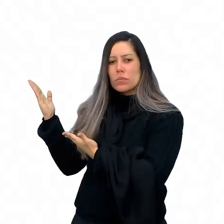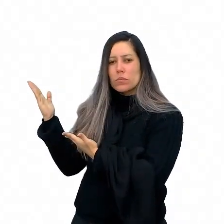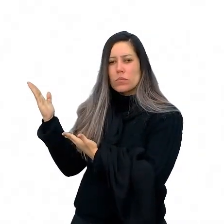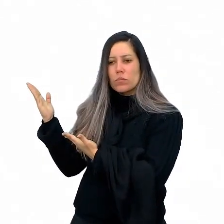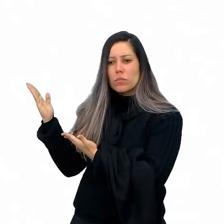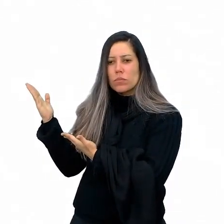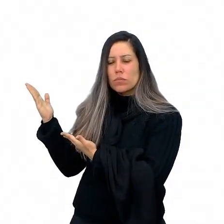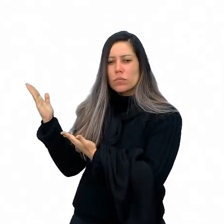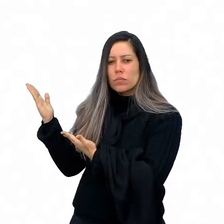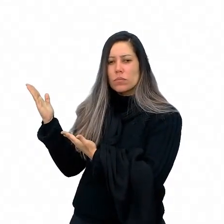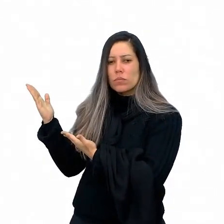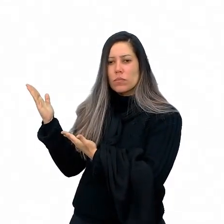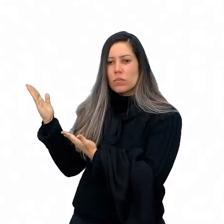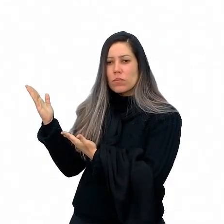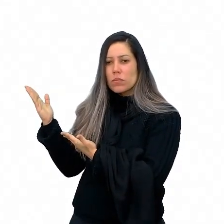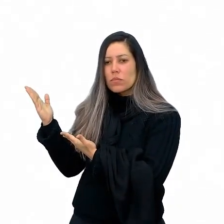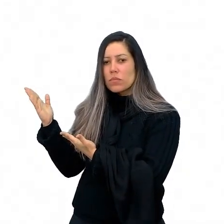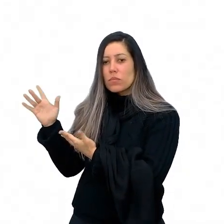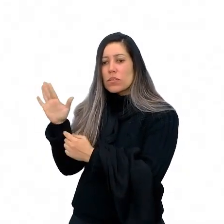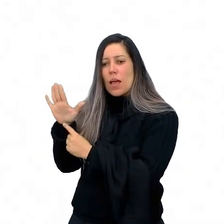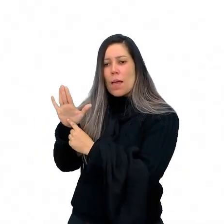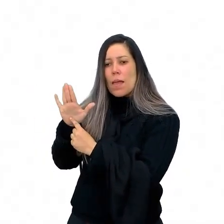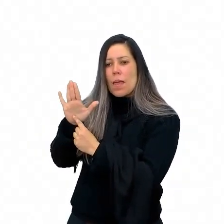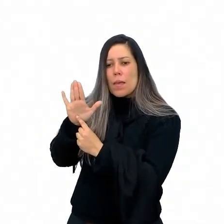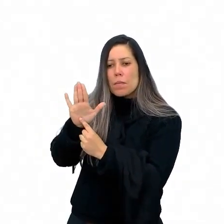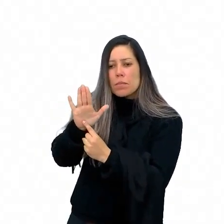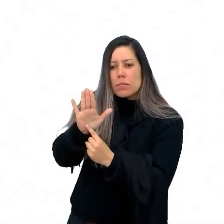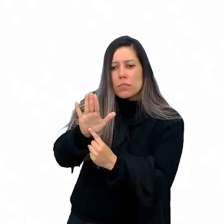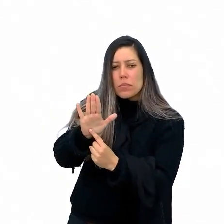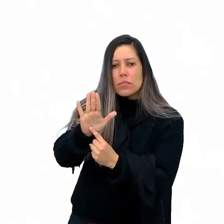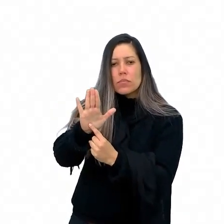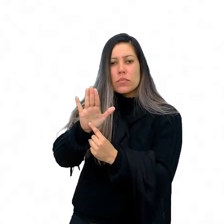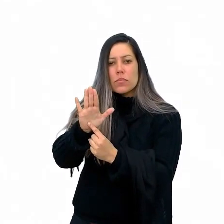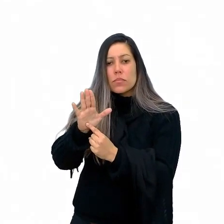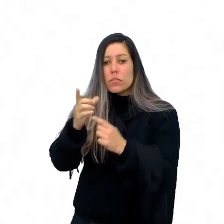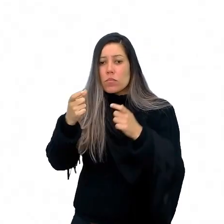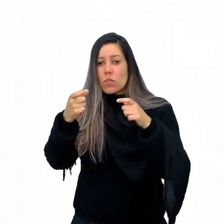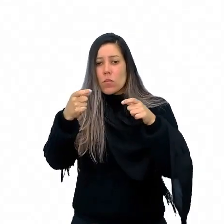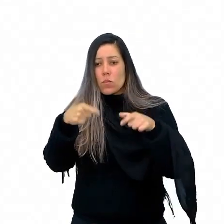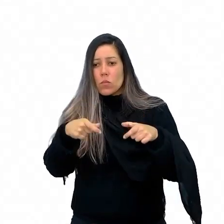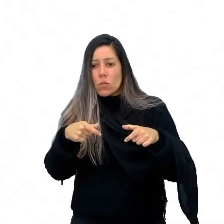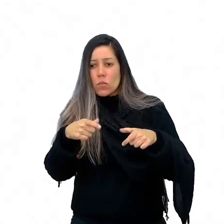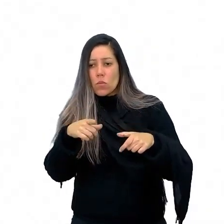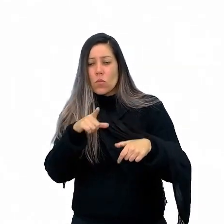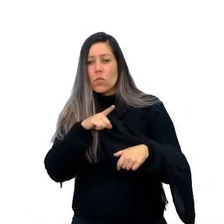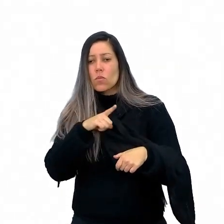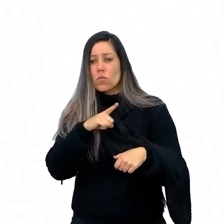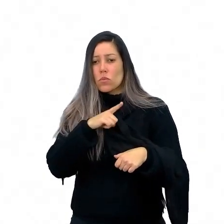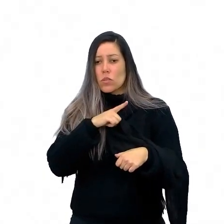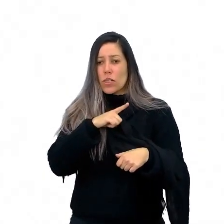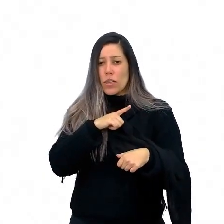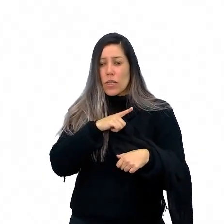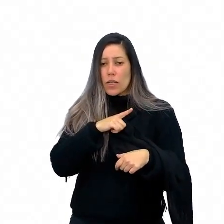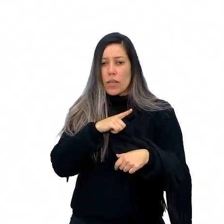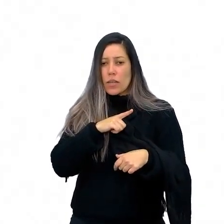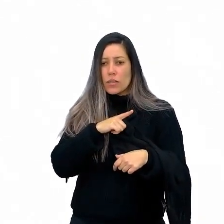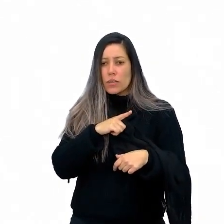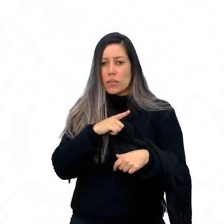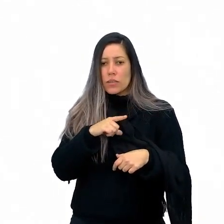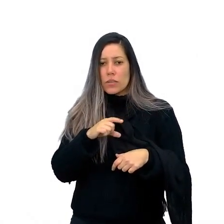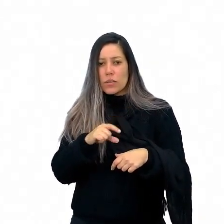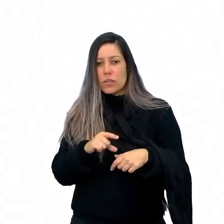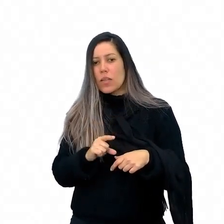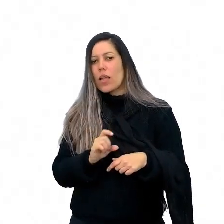esse essa representação, né, onde a parte esquerda desse nosso